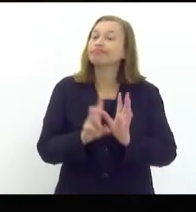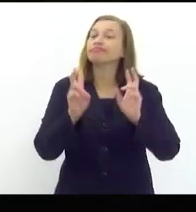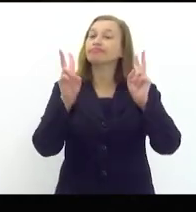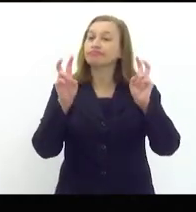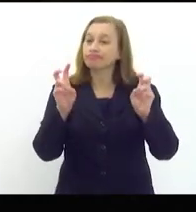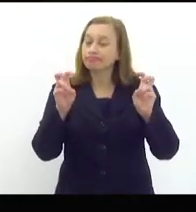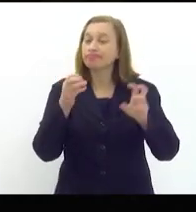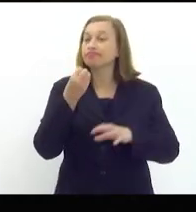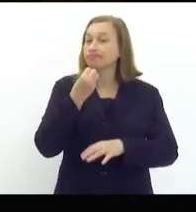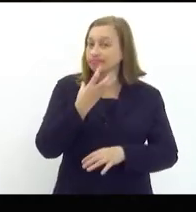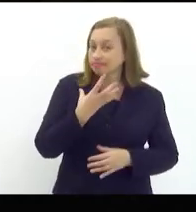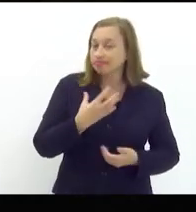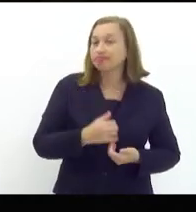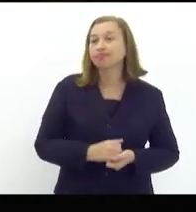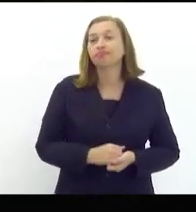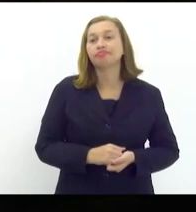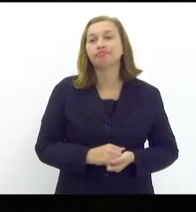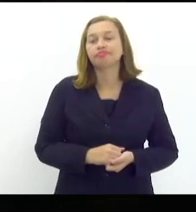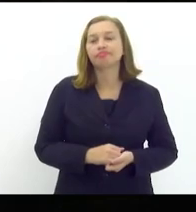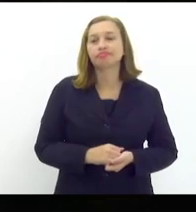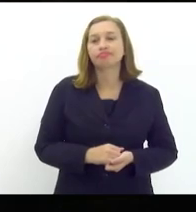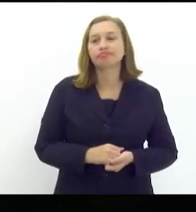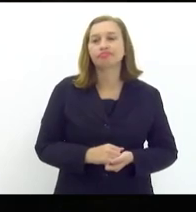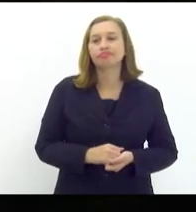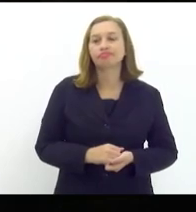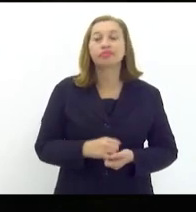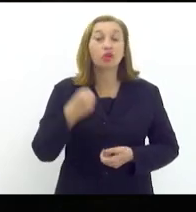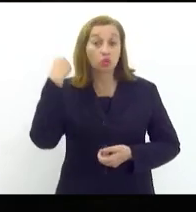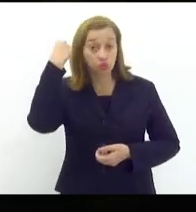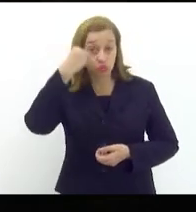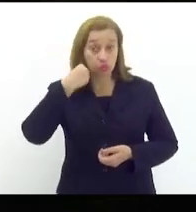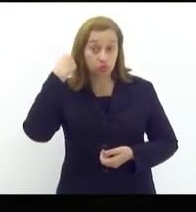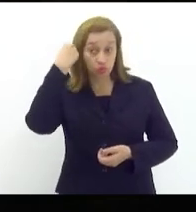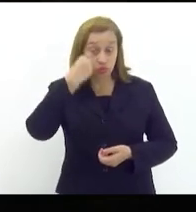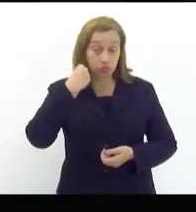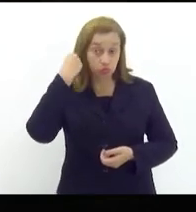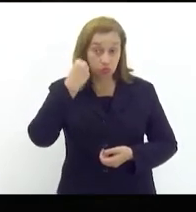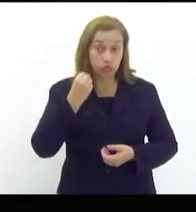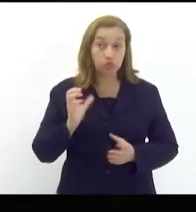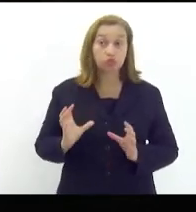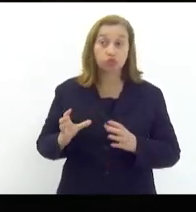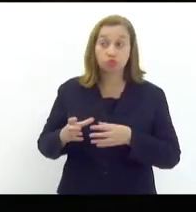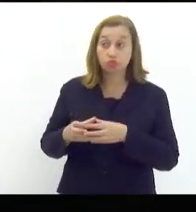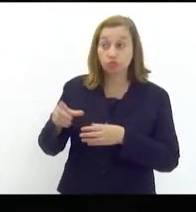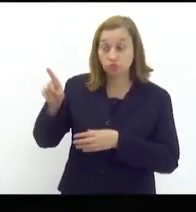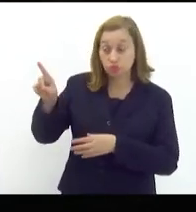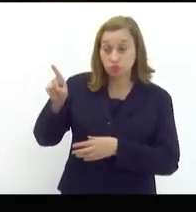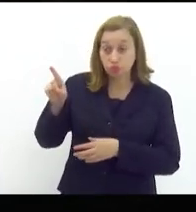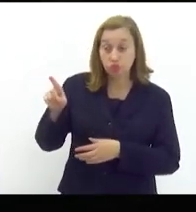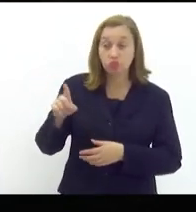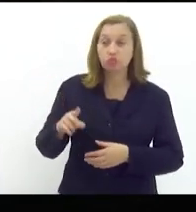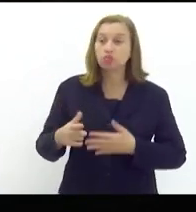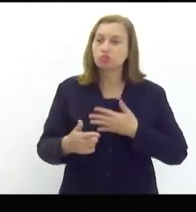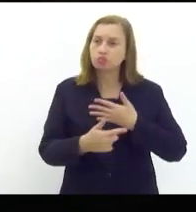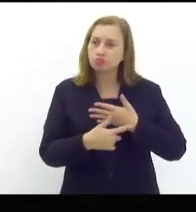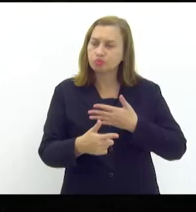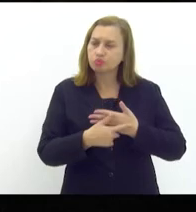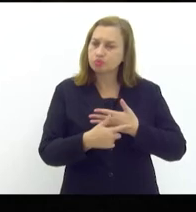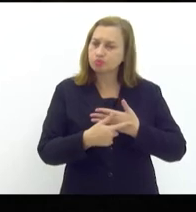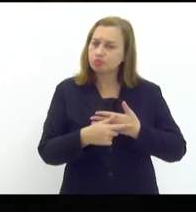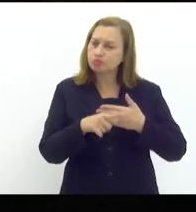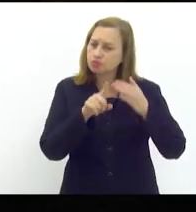muito bem o Senado entrar com seu papel de órgão